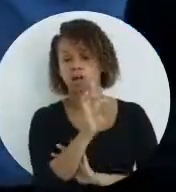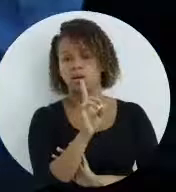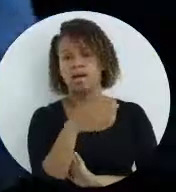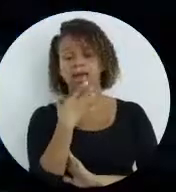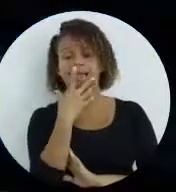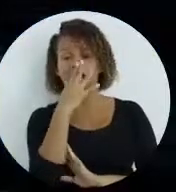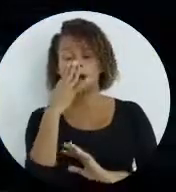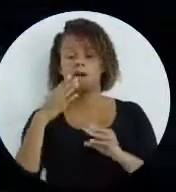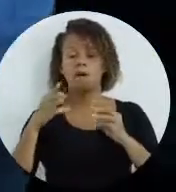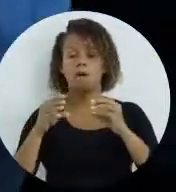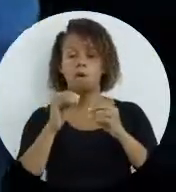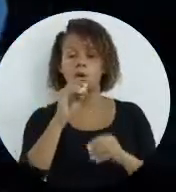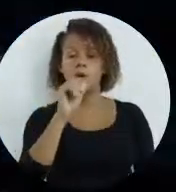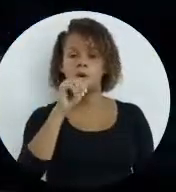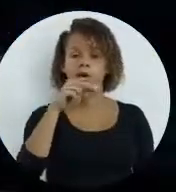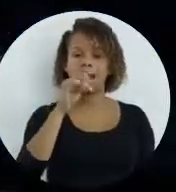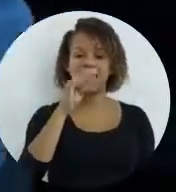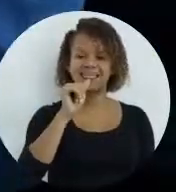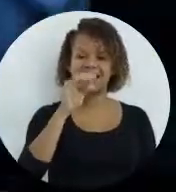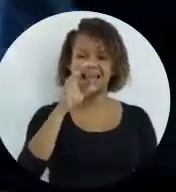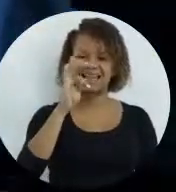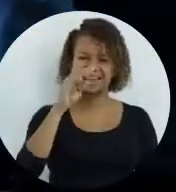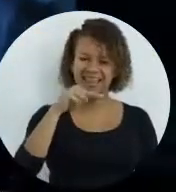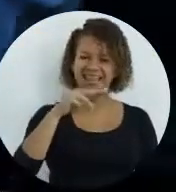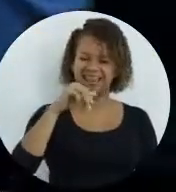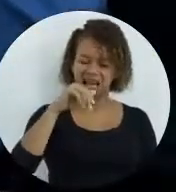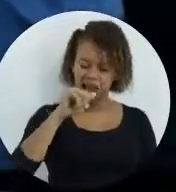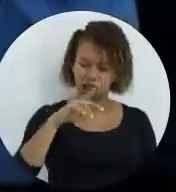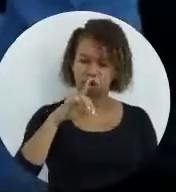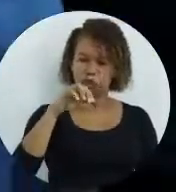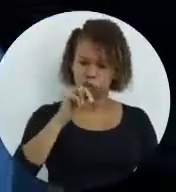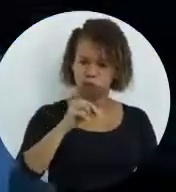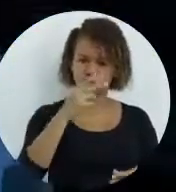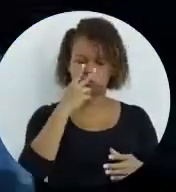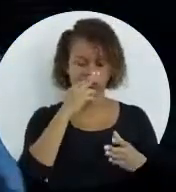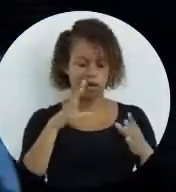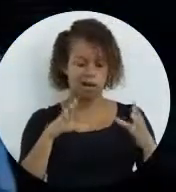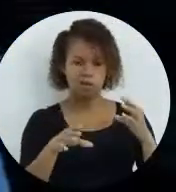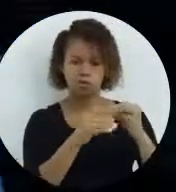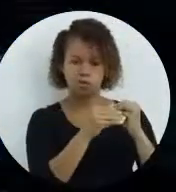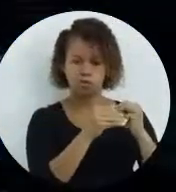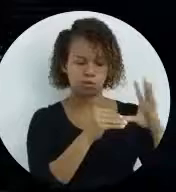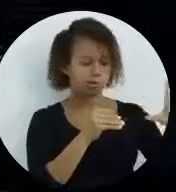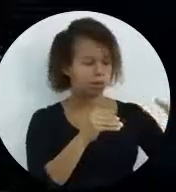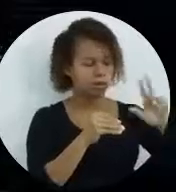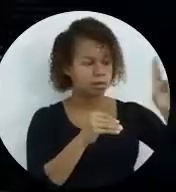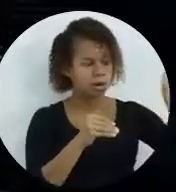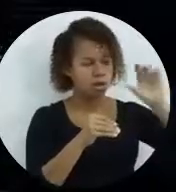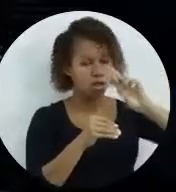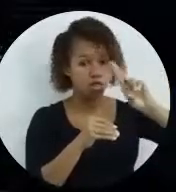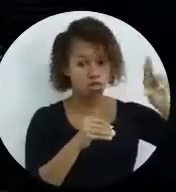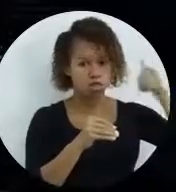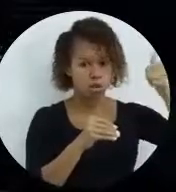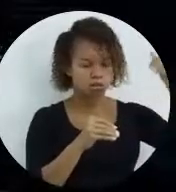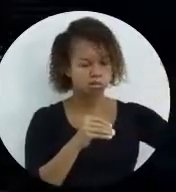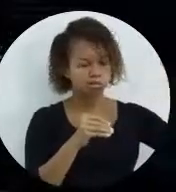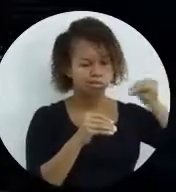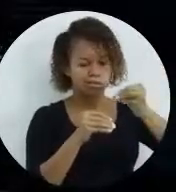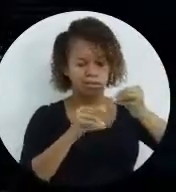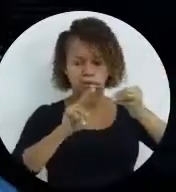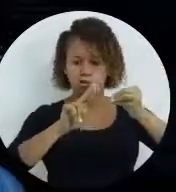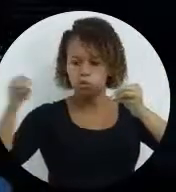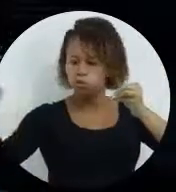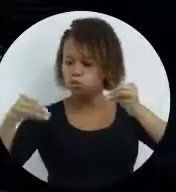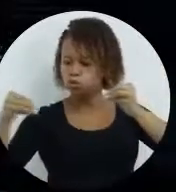está concatenando. Então, ele está juntando, está pegando o primeiro nome, juntando com o espaço, juntando com o